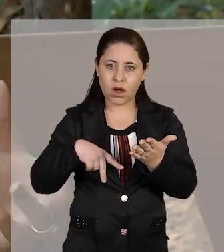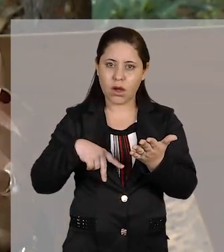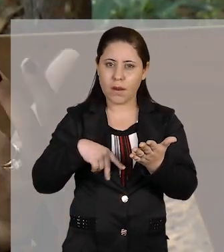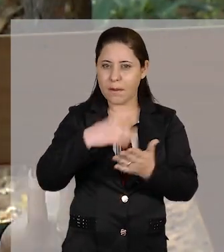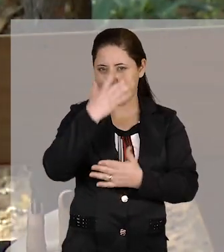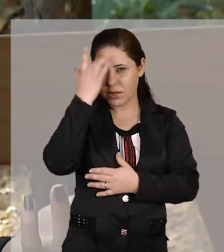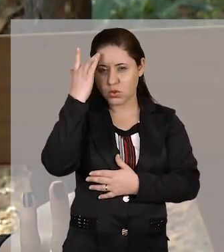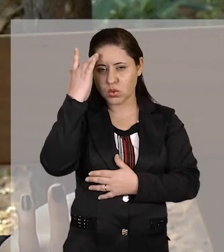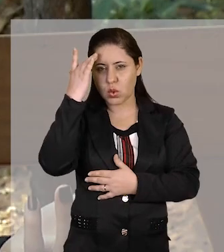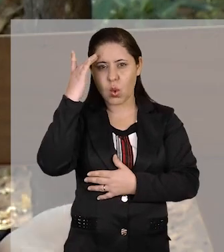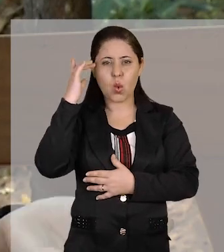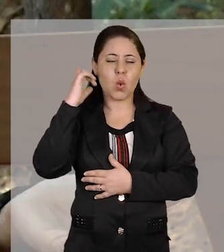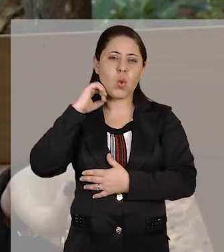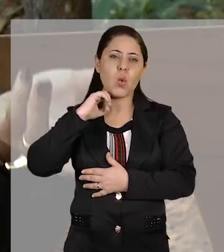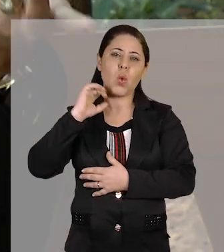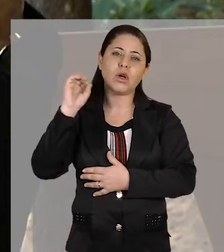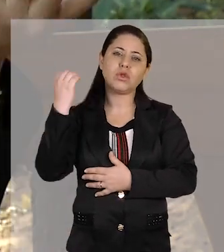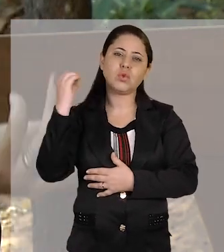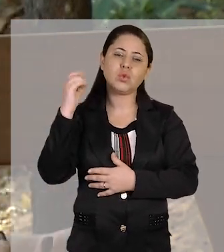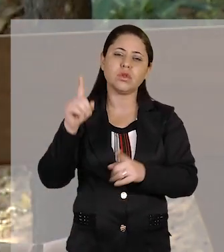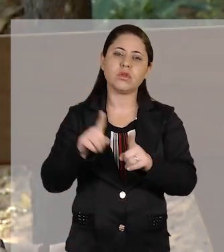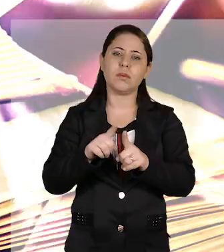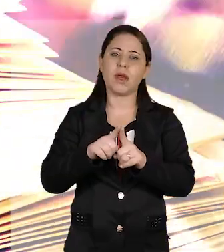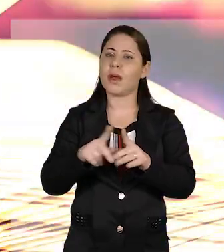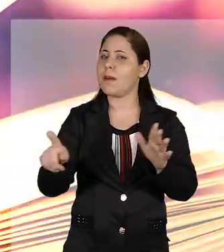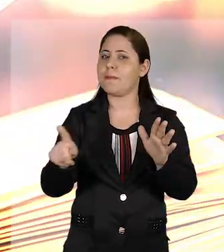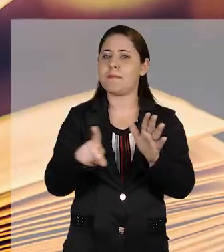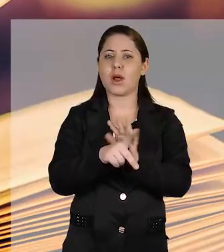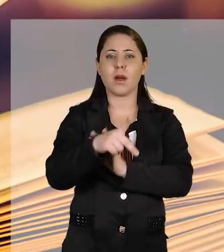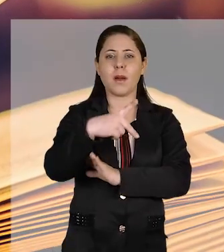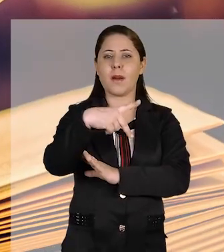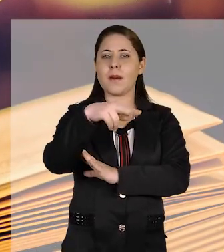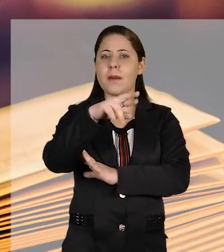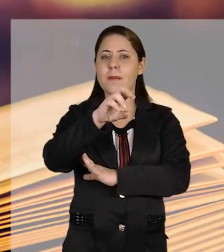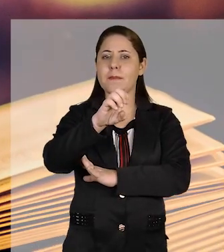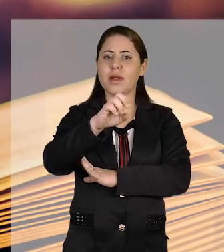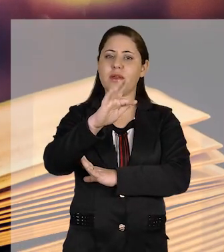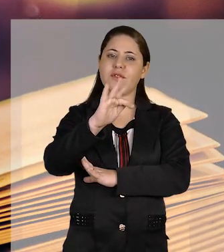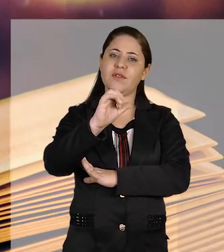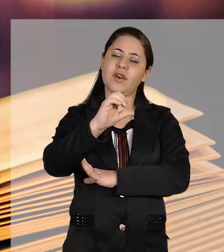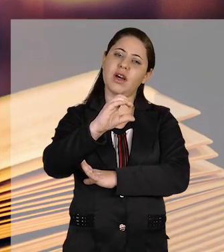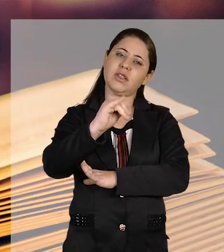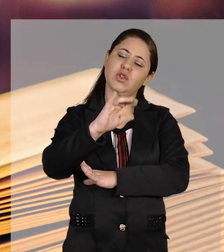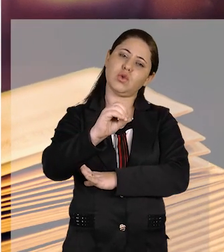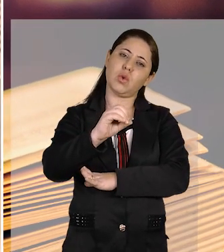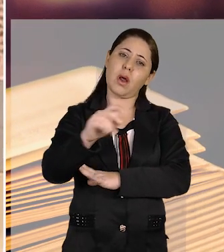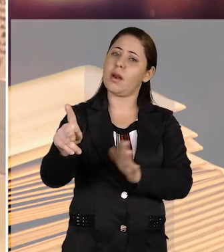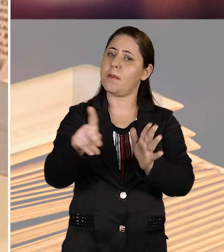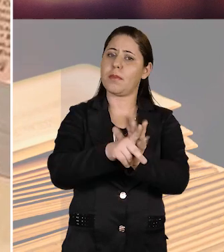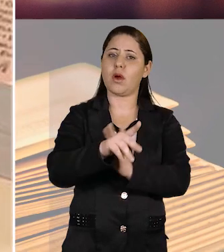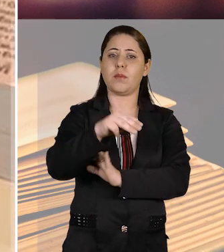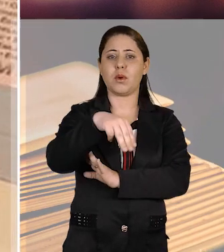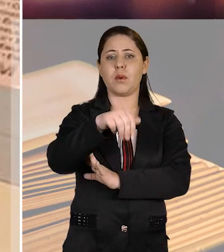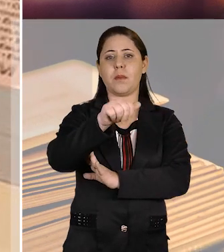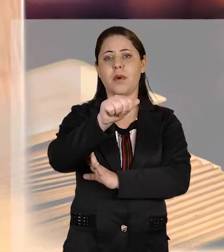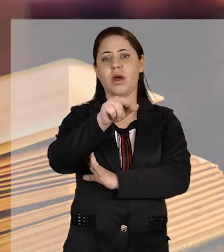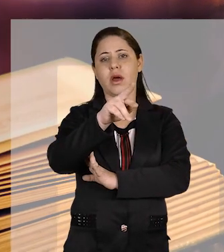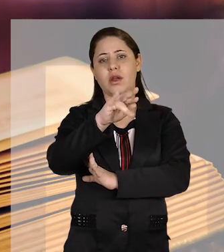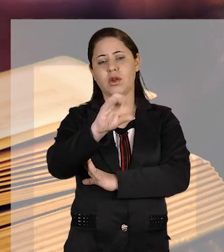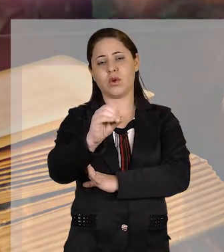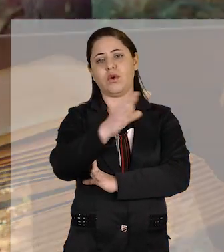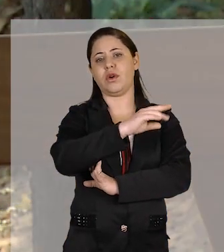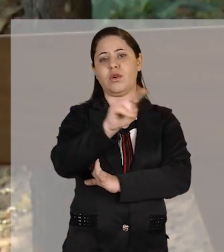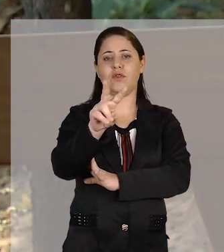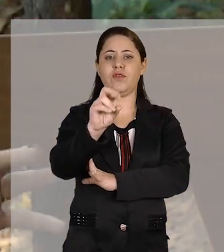foi de um autor do Rio Grande do Sul, que o prefácio era do Mário Volpi. Não era um livro do Mário Volpi. Eu li vários do Mário Volpi, inclusive são